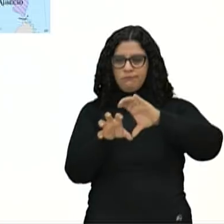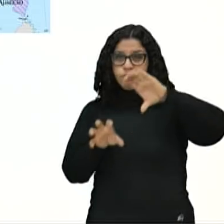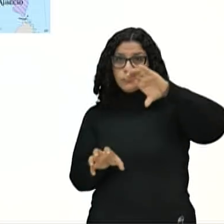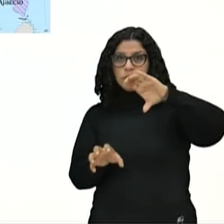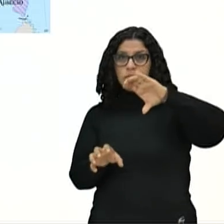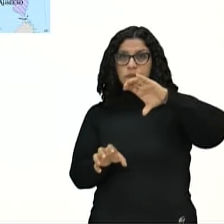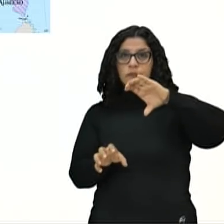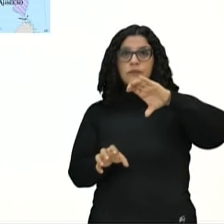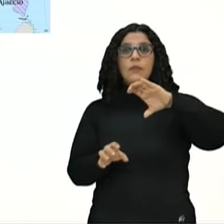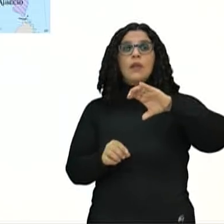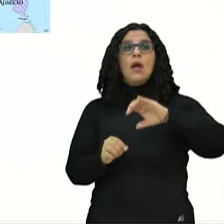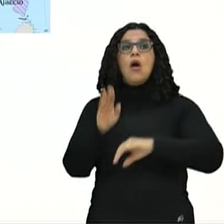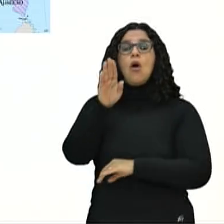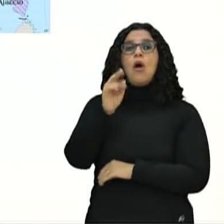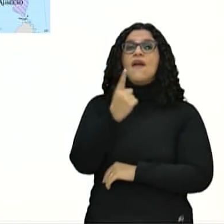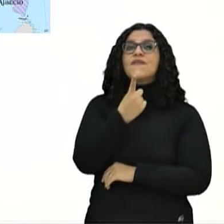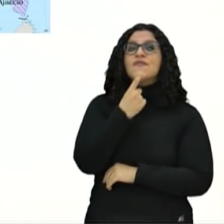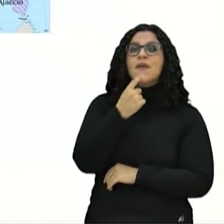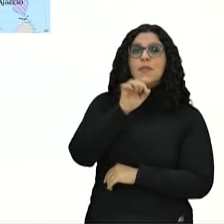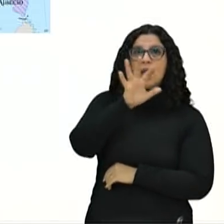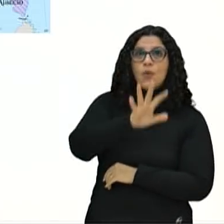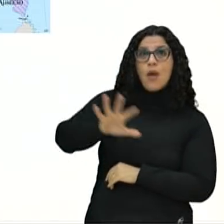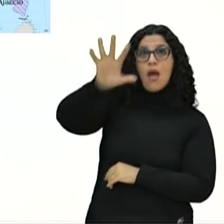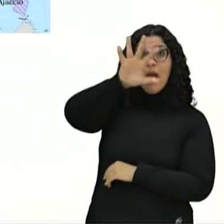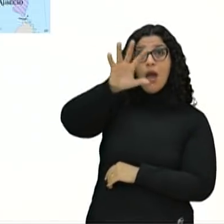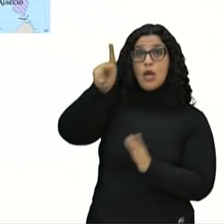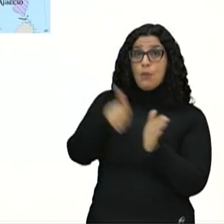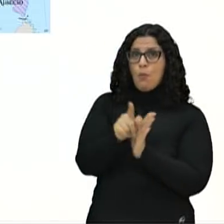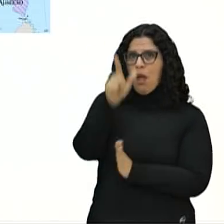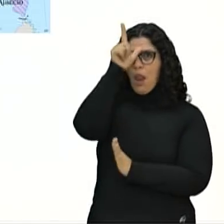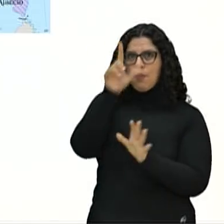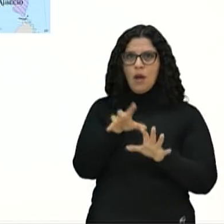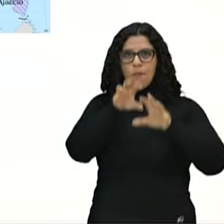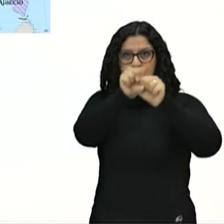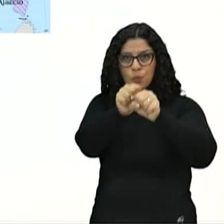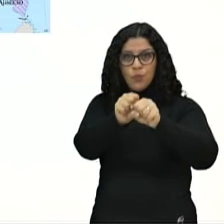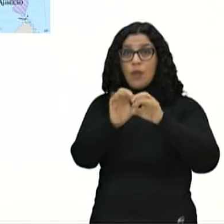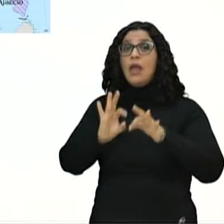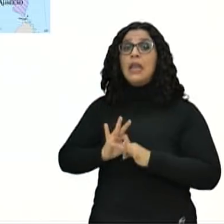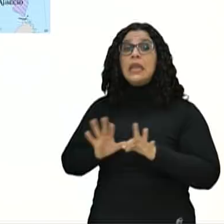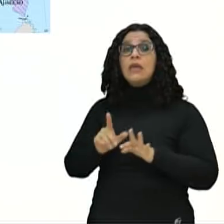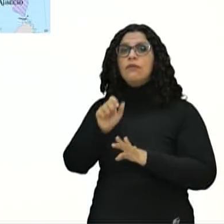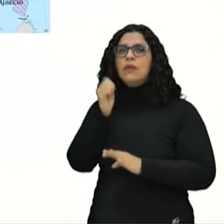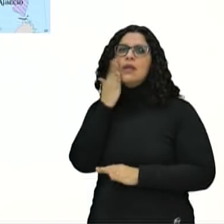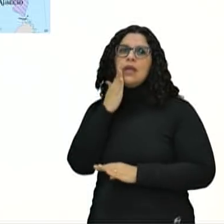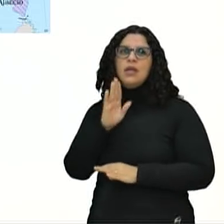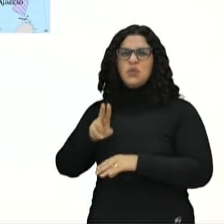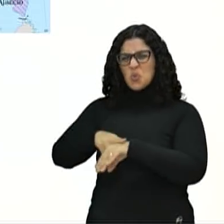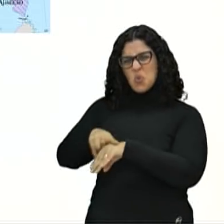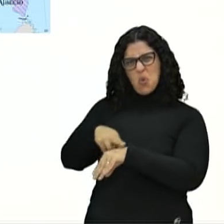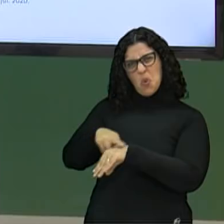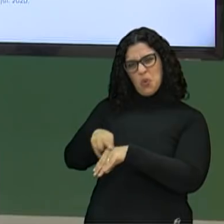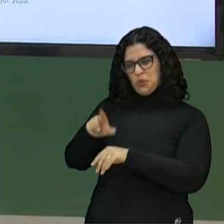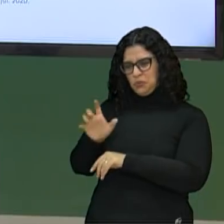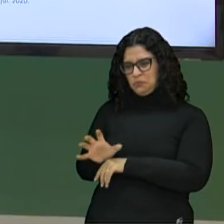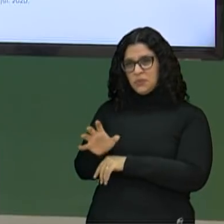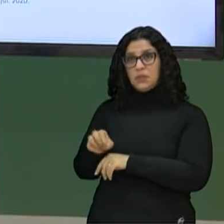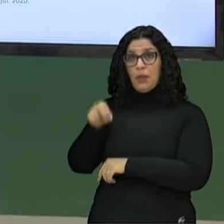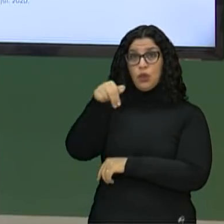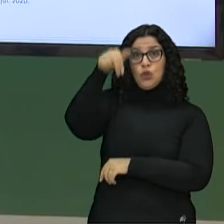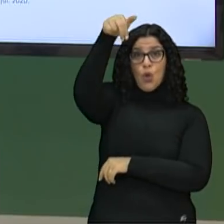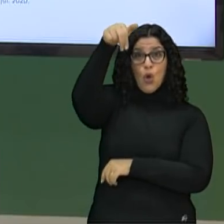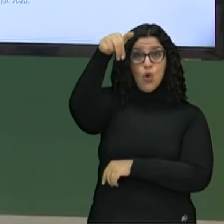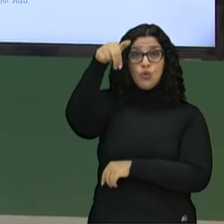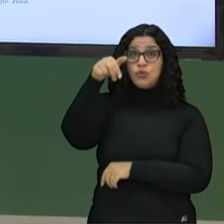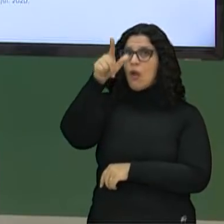em 2. A zona ocupada em vermelho, a zona livre, aqui em roxinho. Então, ao norte